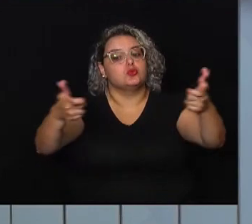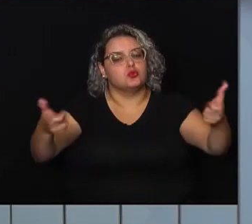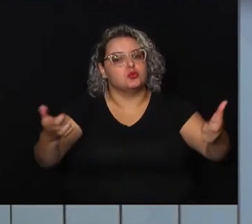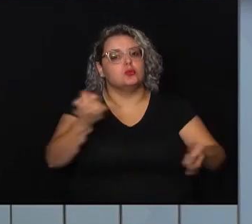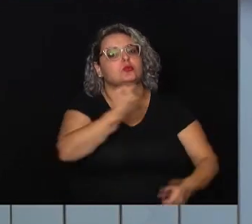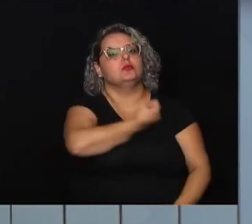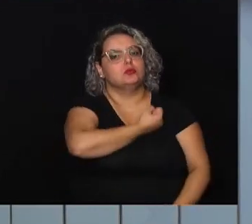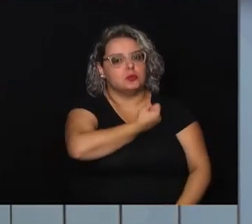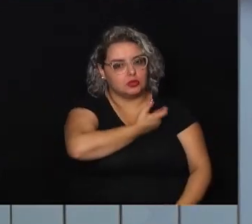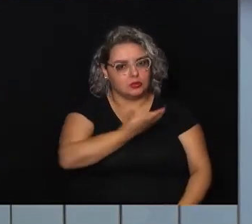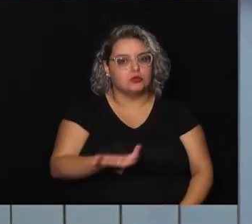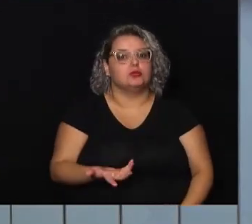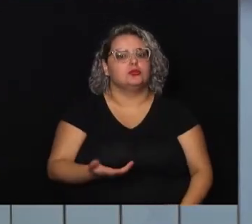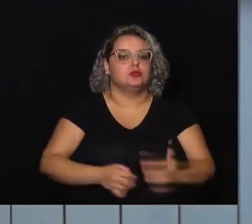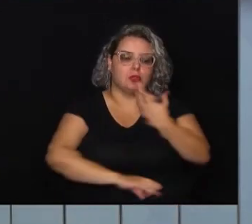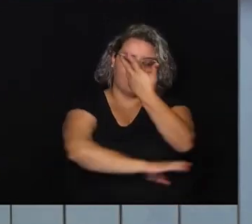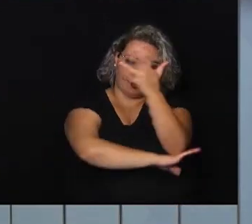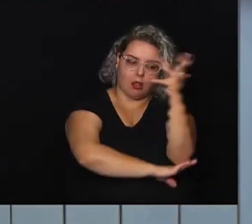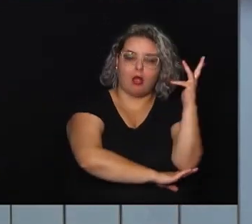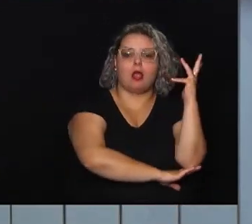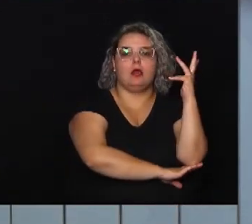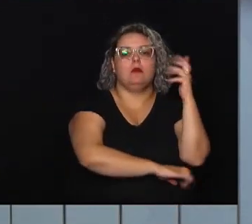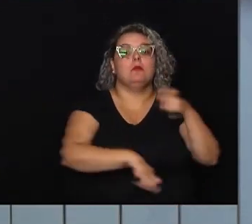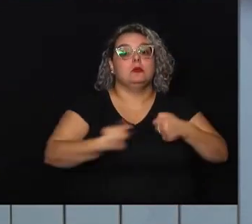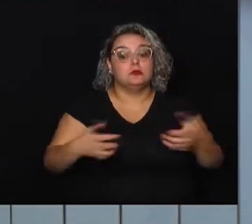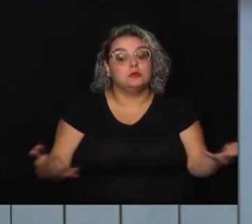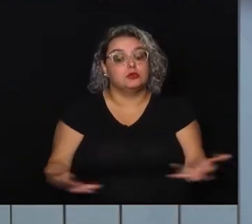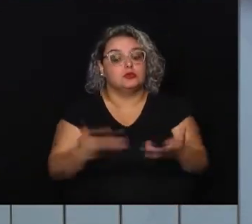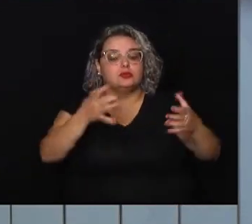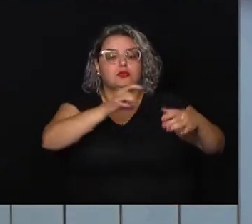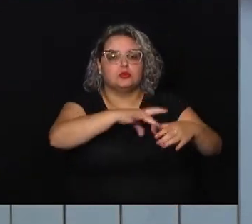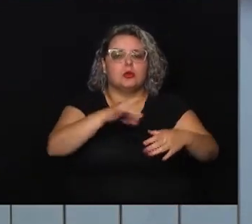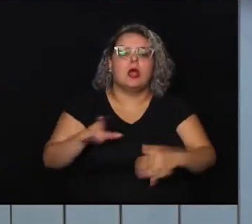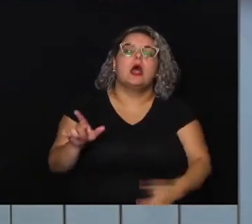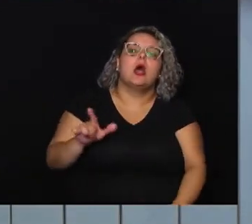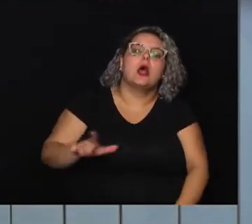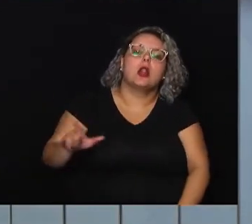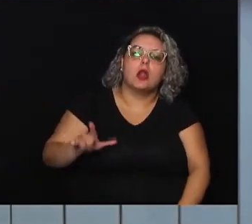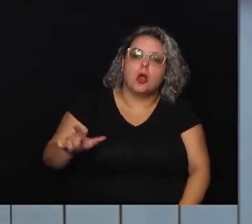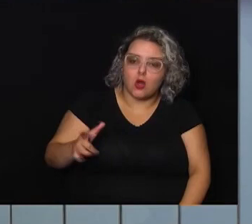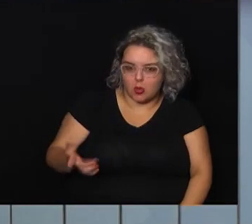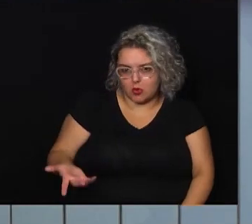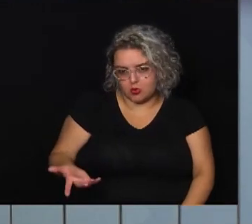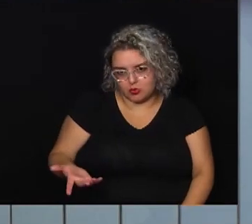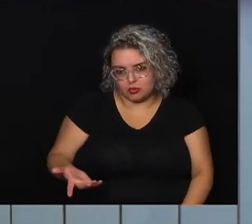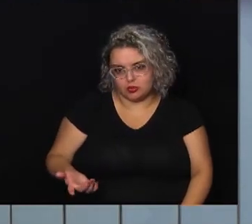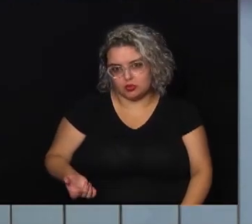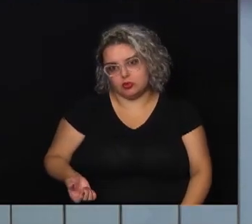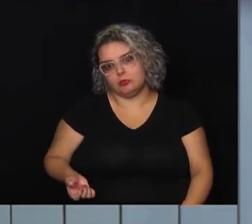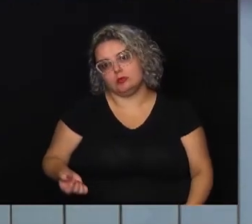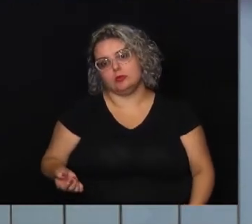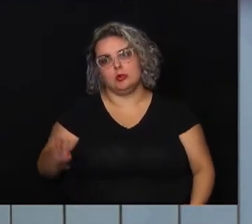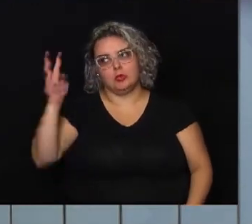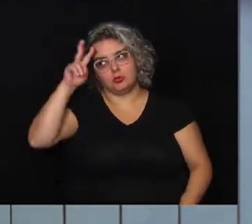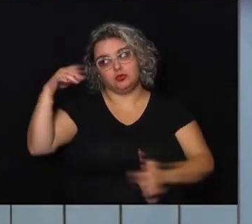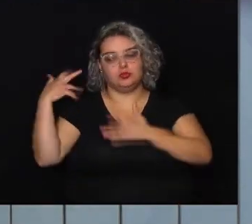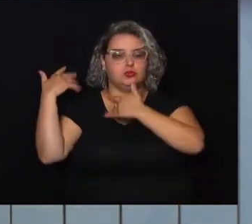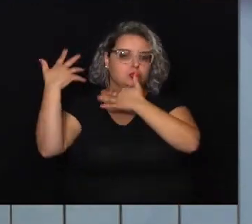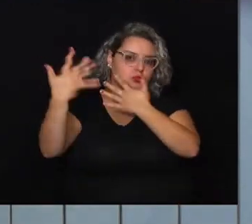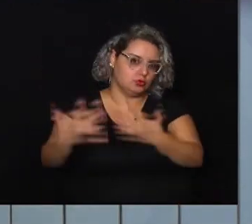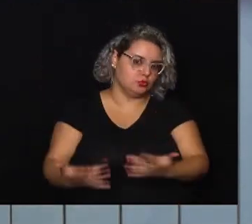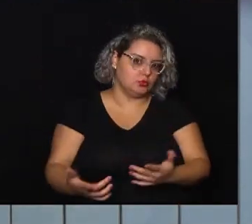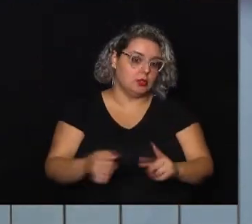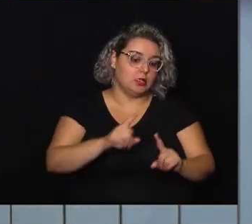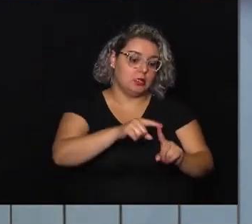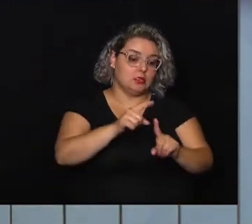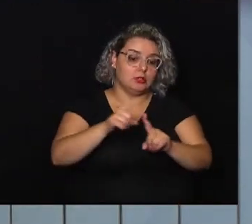nossa cidade, nós precisamos estimular o plantio. É claro que, por questões históricas, há